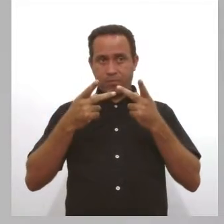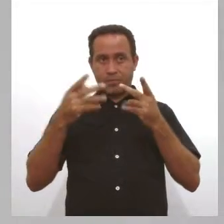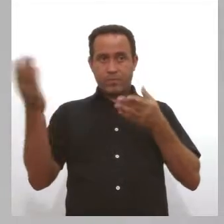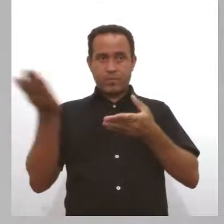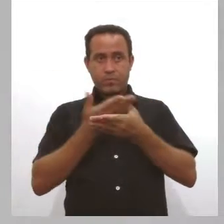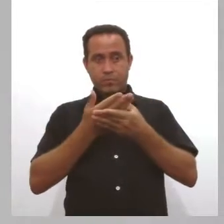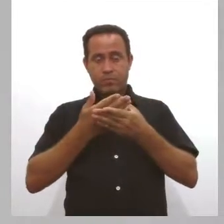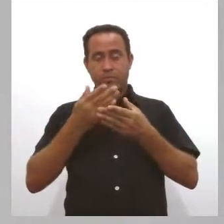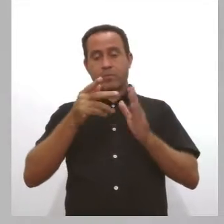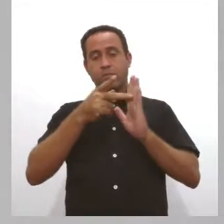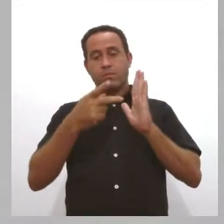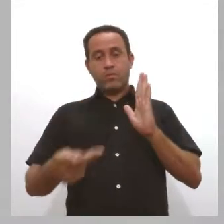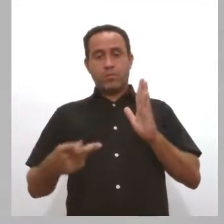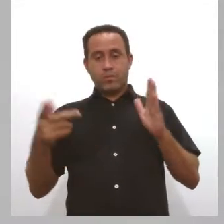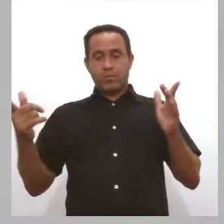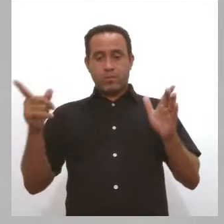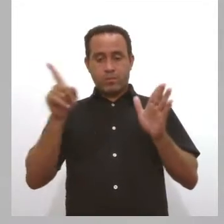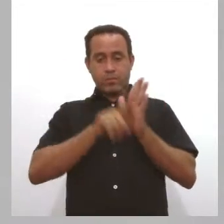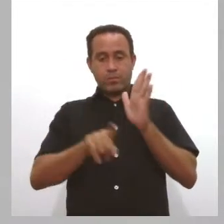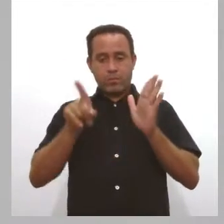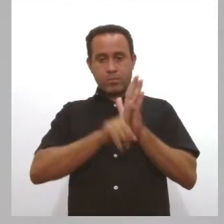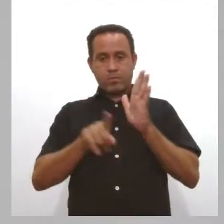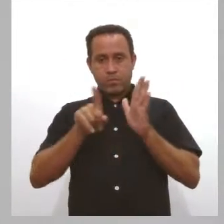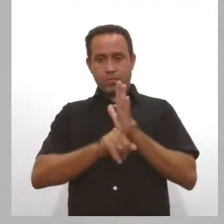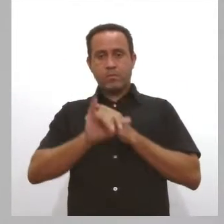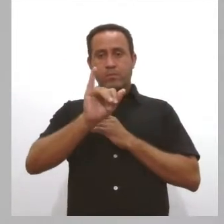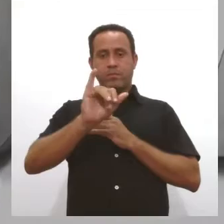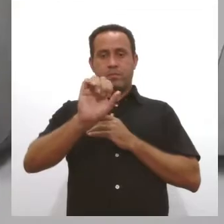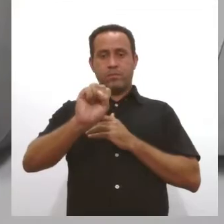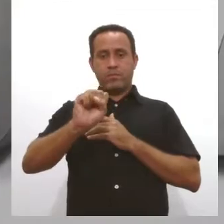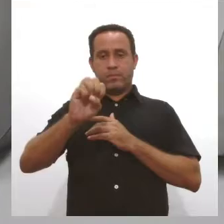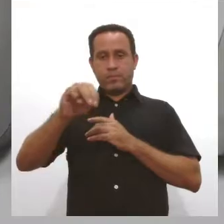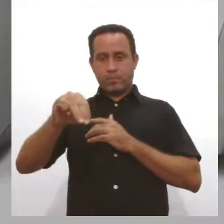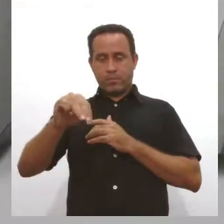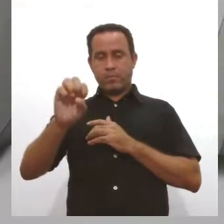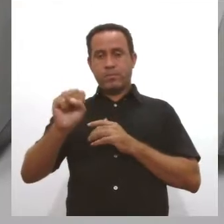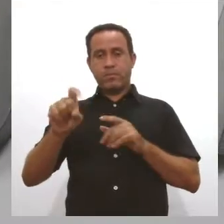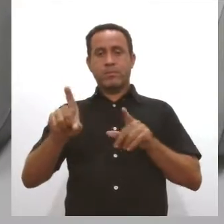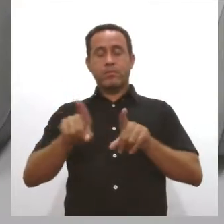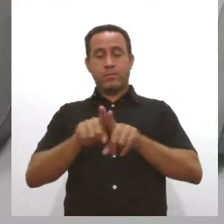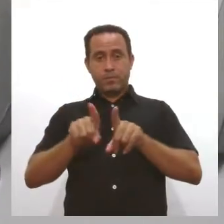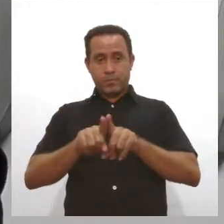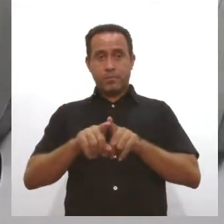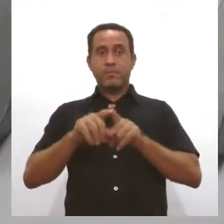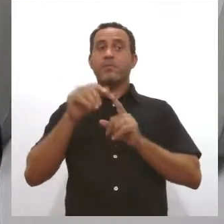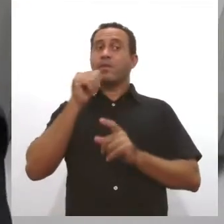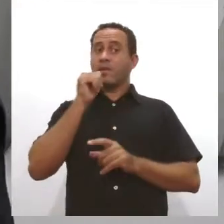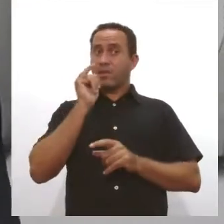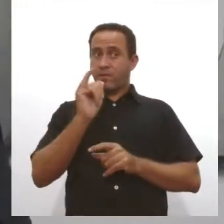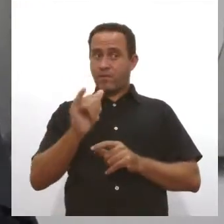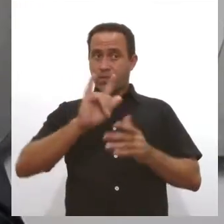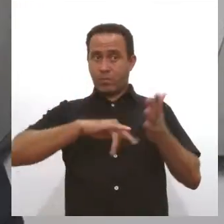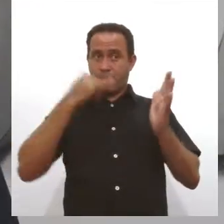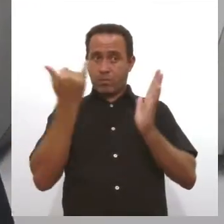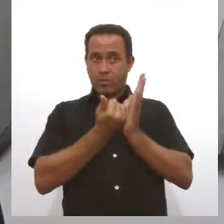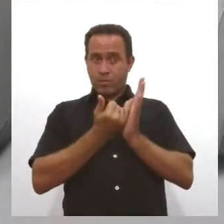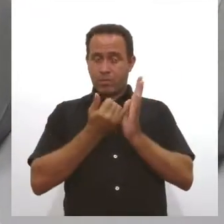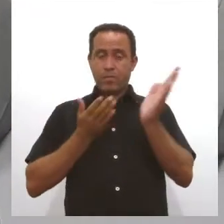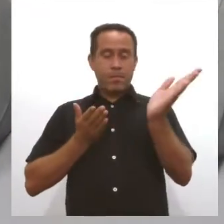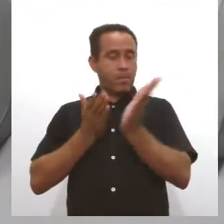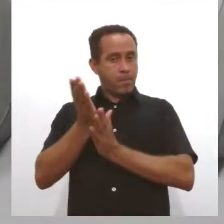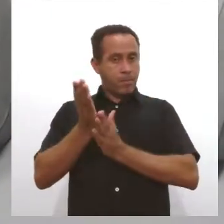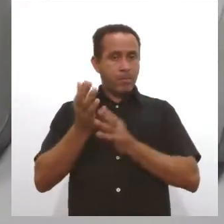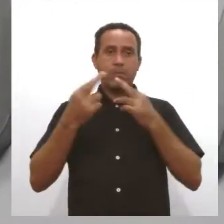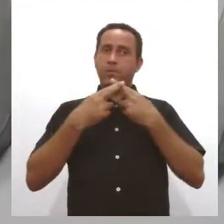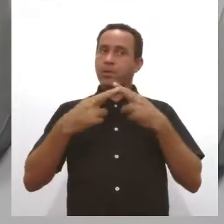projeto propondo a diminuição da taxa de ICMS em Sergipe. O deputado afirmou que a medida, se aprovada, resolveria a